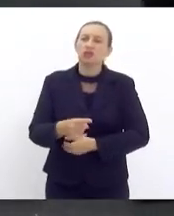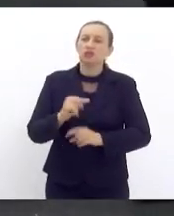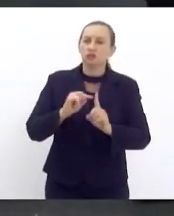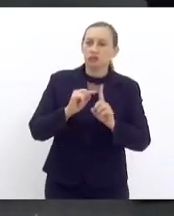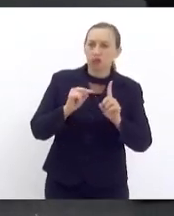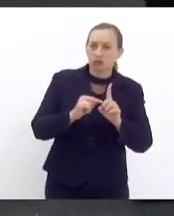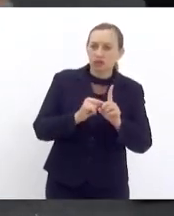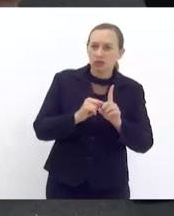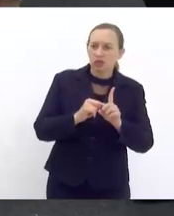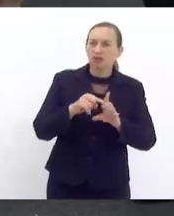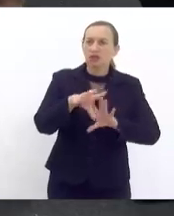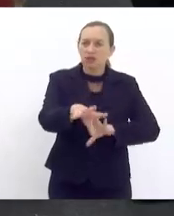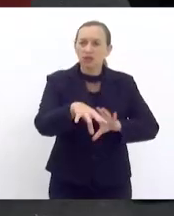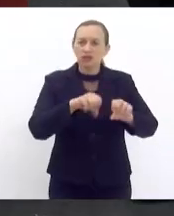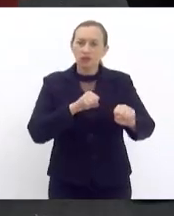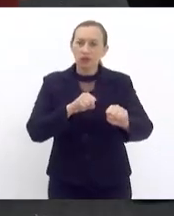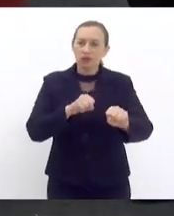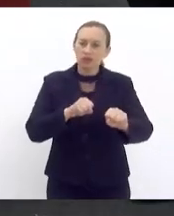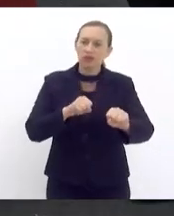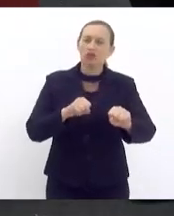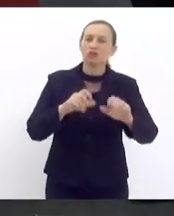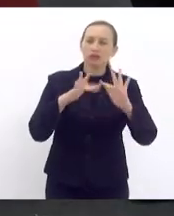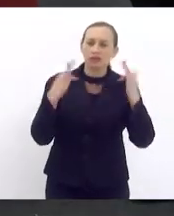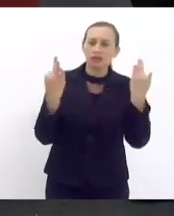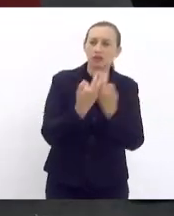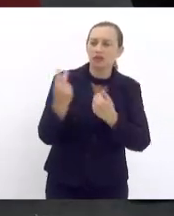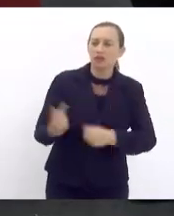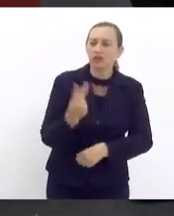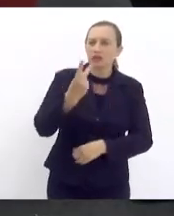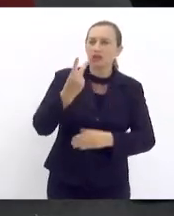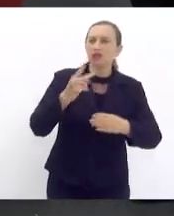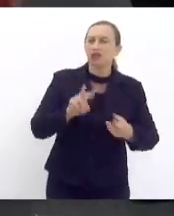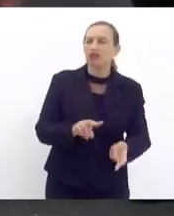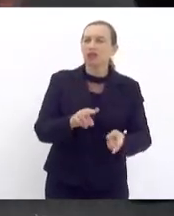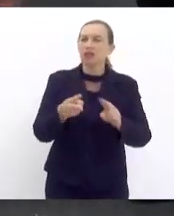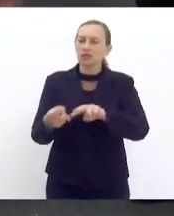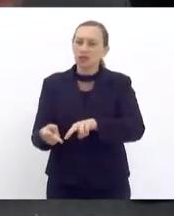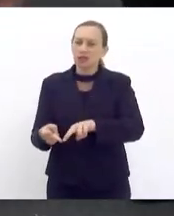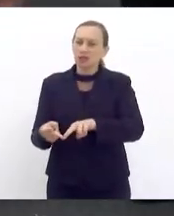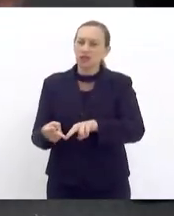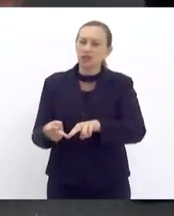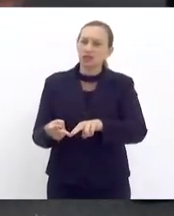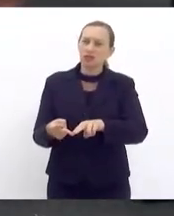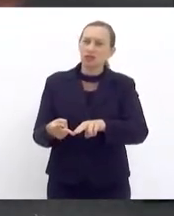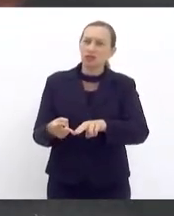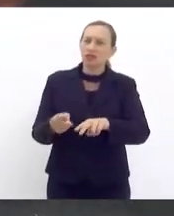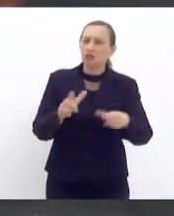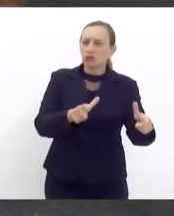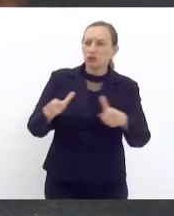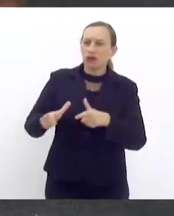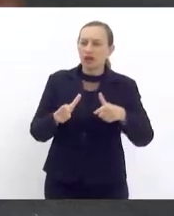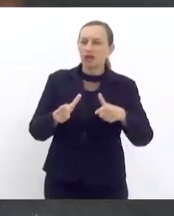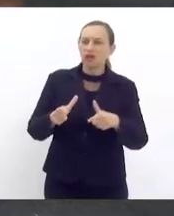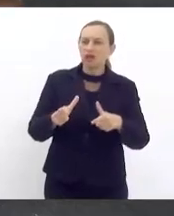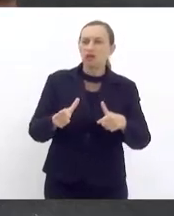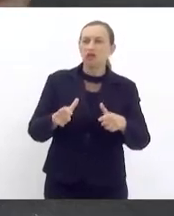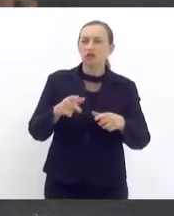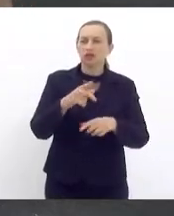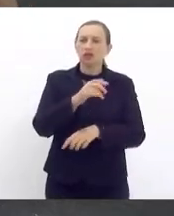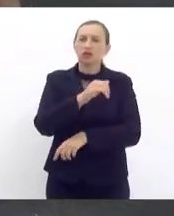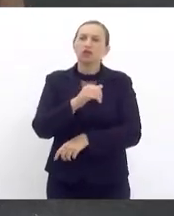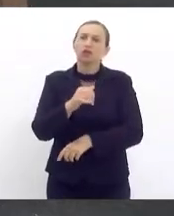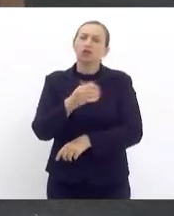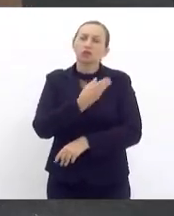valorização da formação da família bem como encaminhamento para as equipes para os equipamentos públicos de saúdes competente